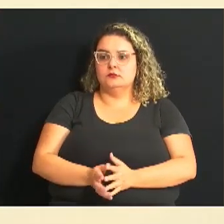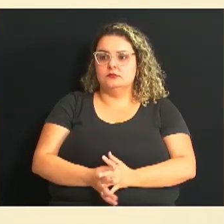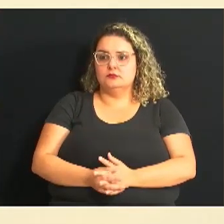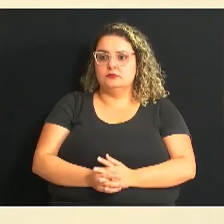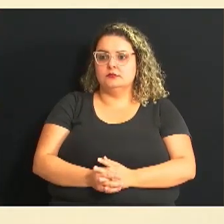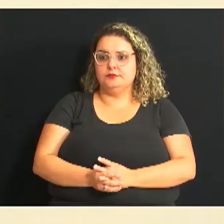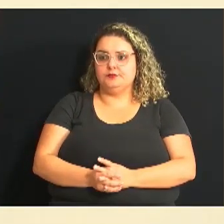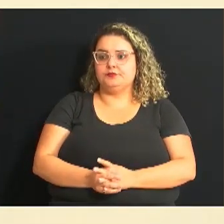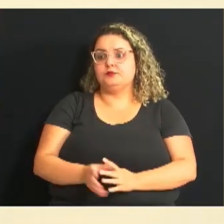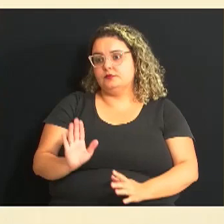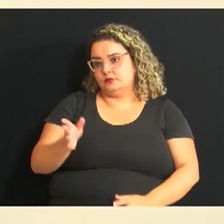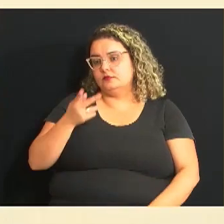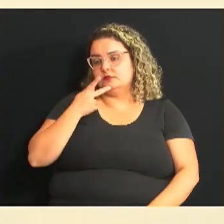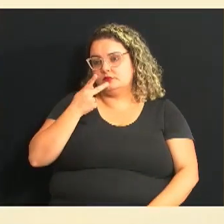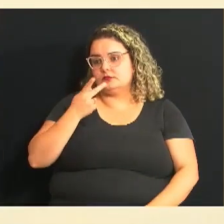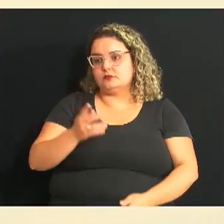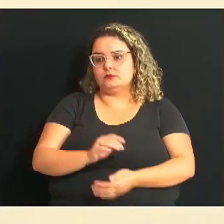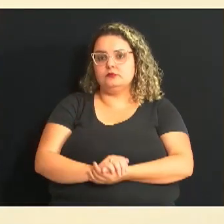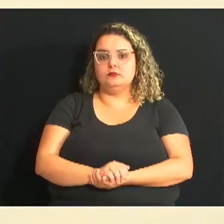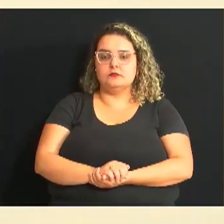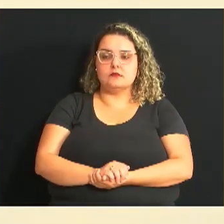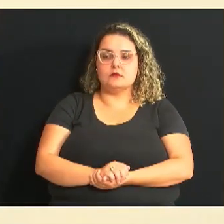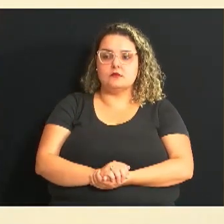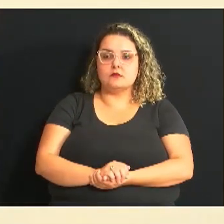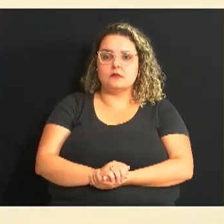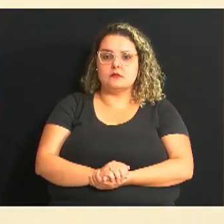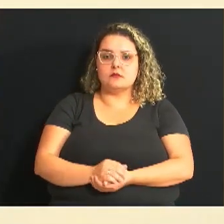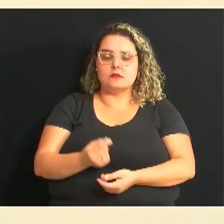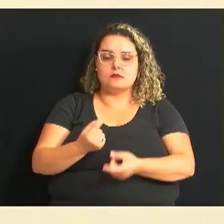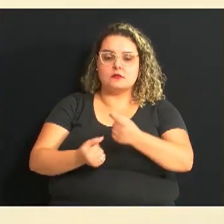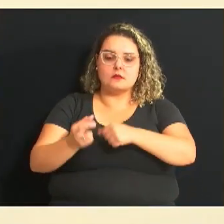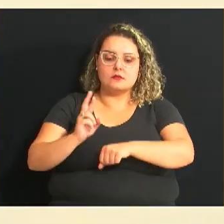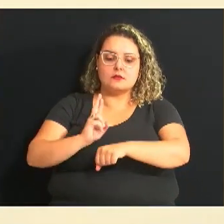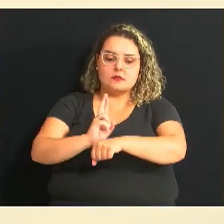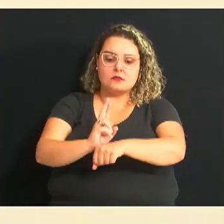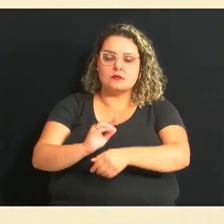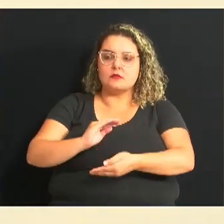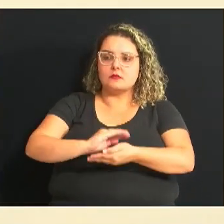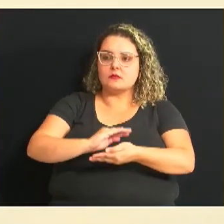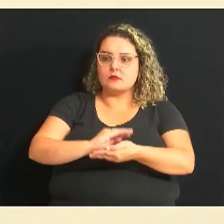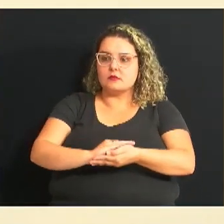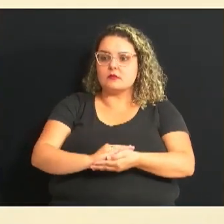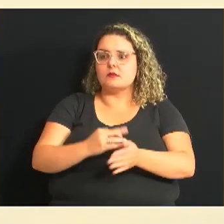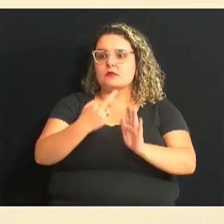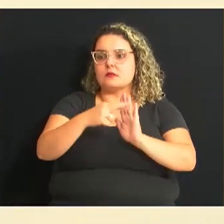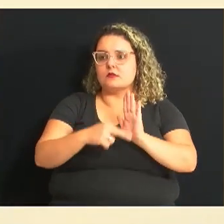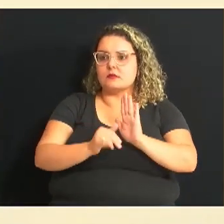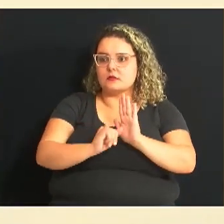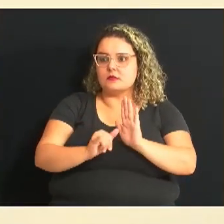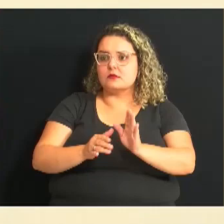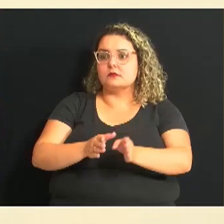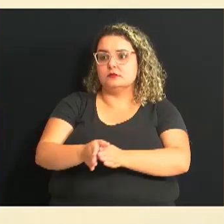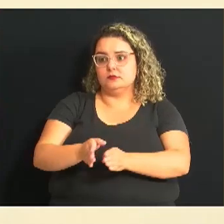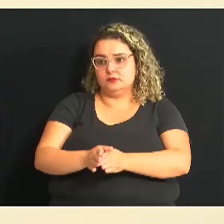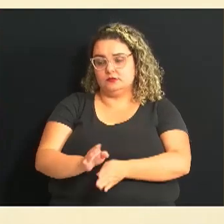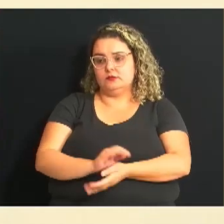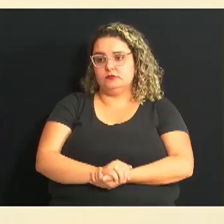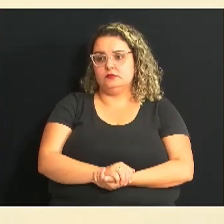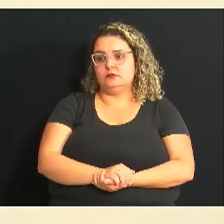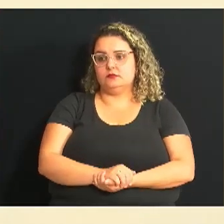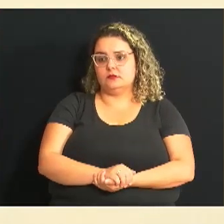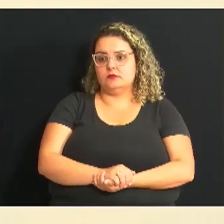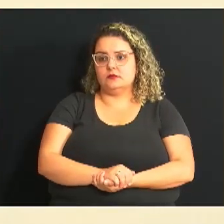Conforme foi falado, né, todos os recursos dos fundos são apresentados através de relatórios para os conselhos,